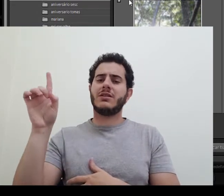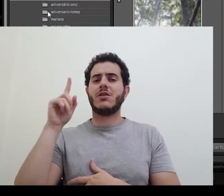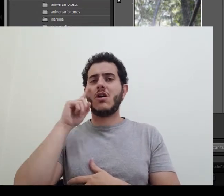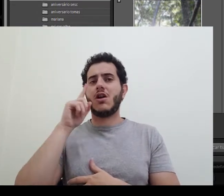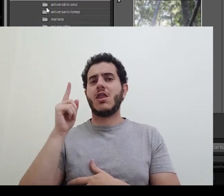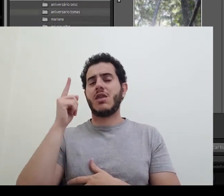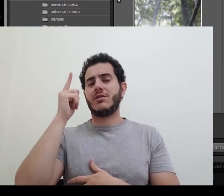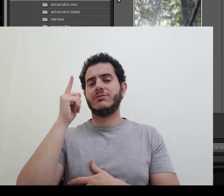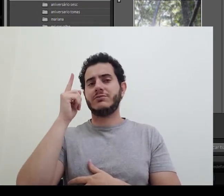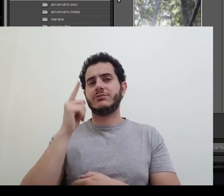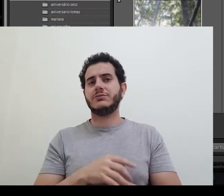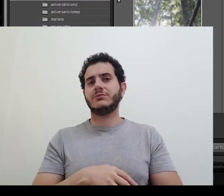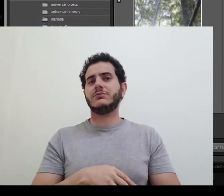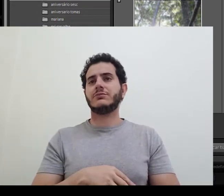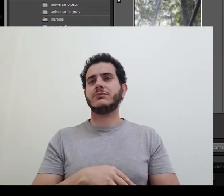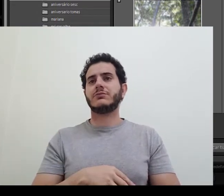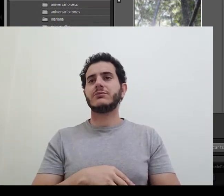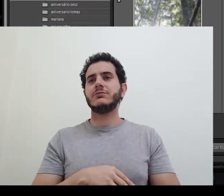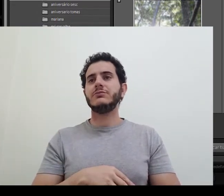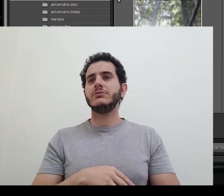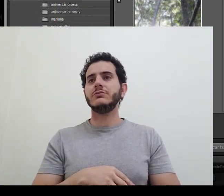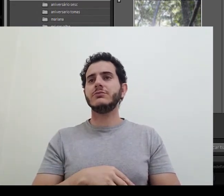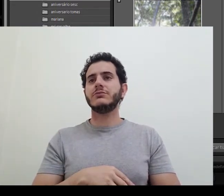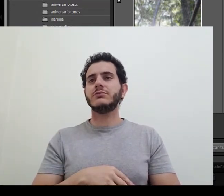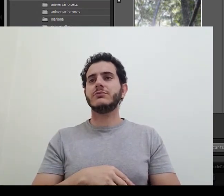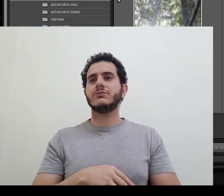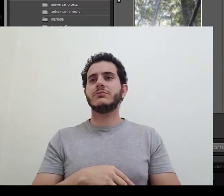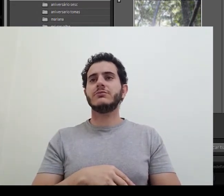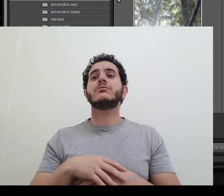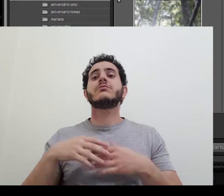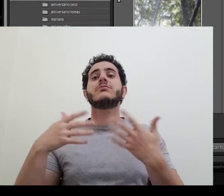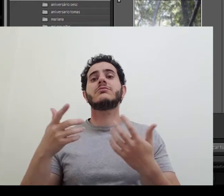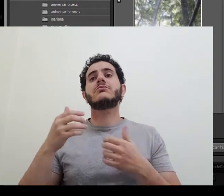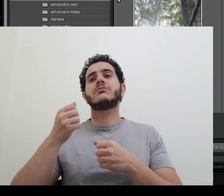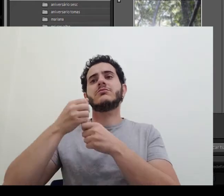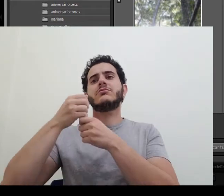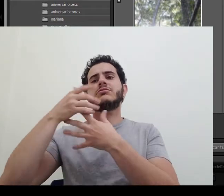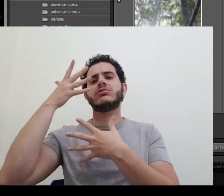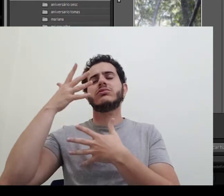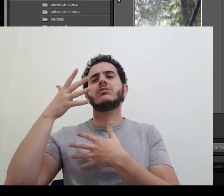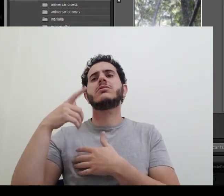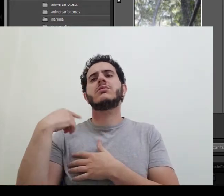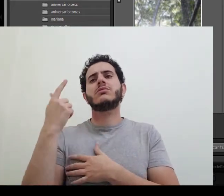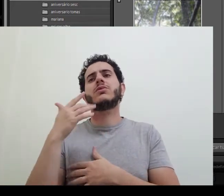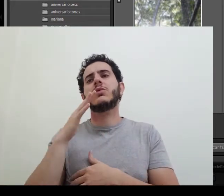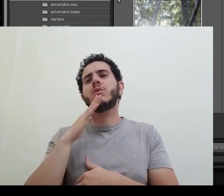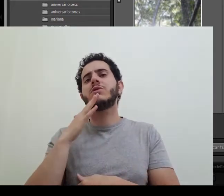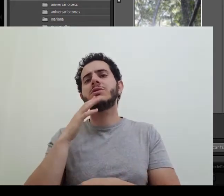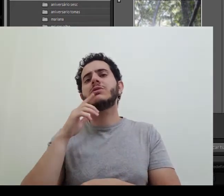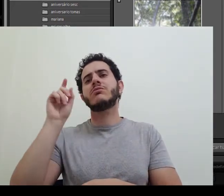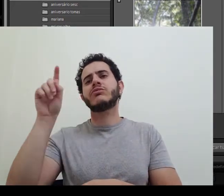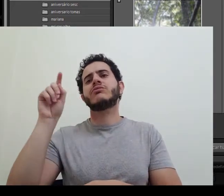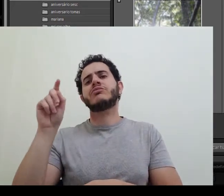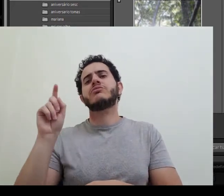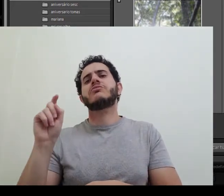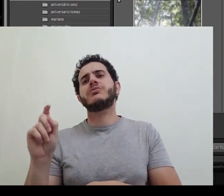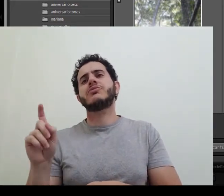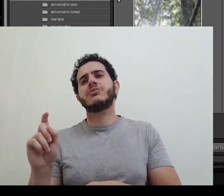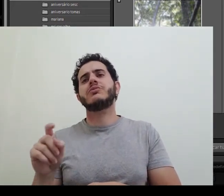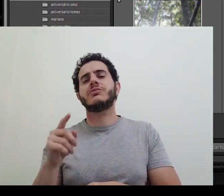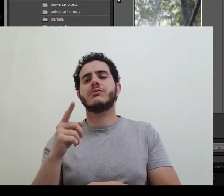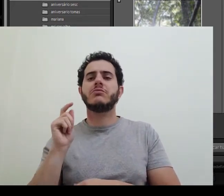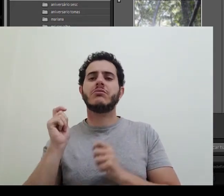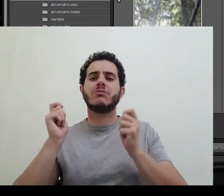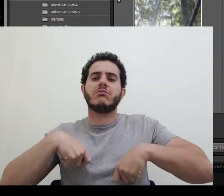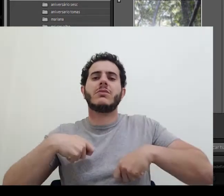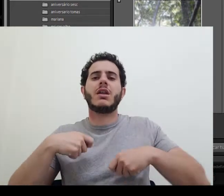eu vou tirar dessa pasta e adicionar no meu catálogo. Tá? Aí tem as opções que com o tempo a gente vai conhecendo nos outros exercícios. Né?